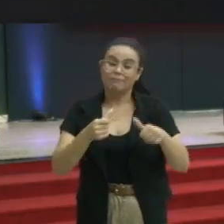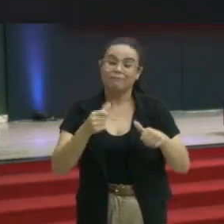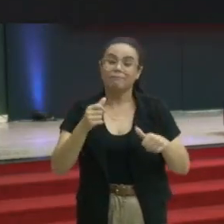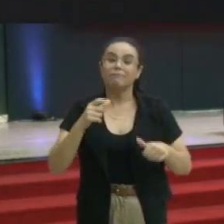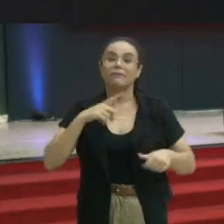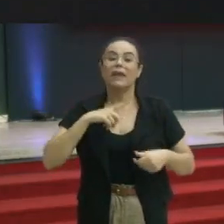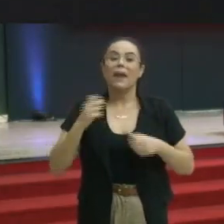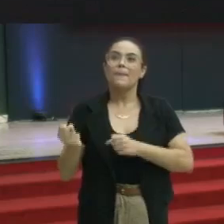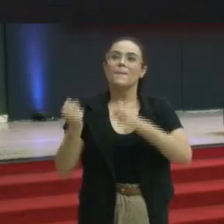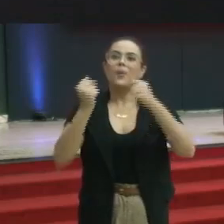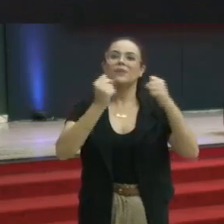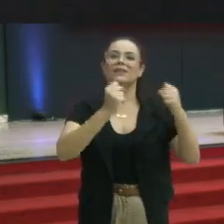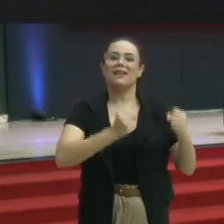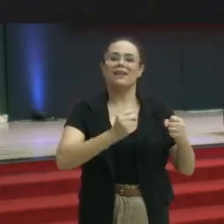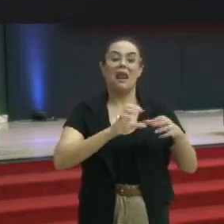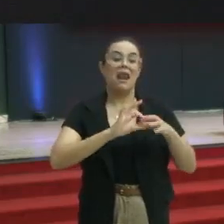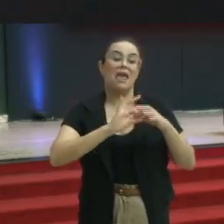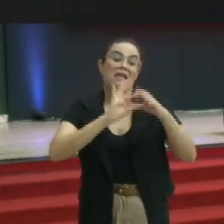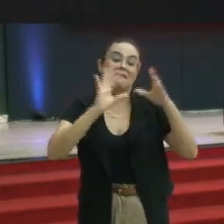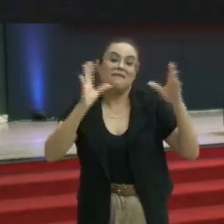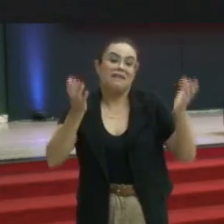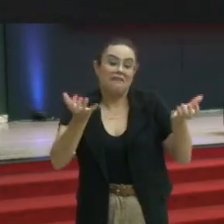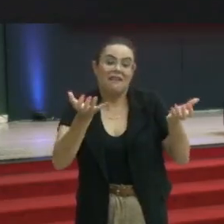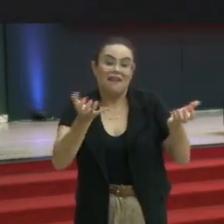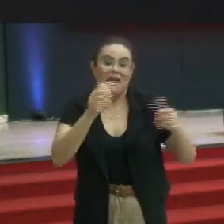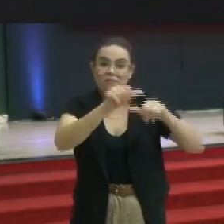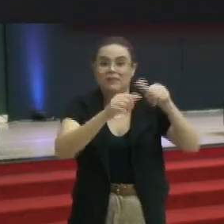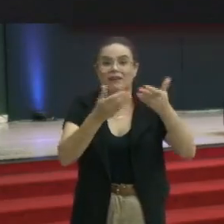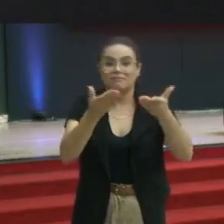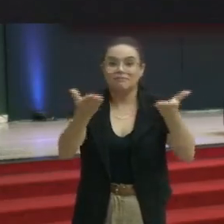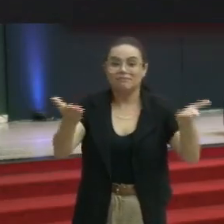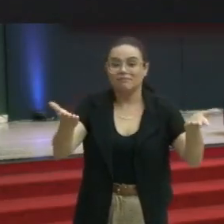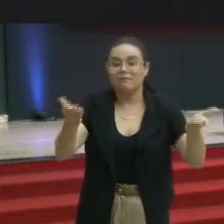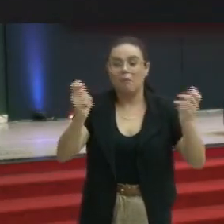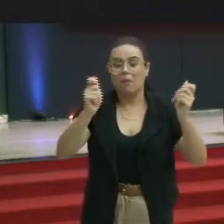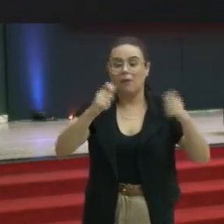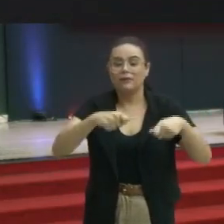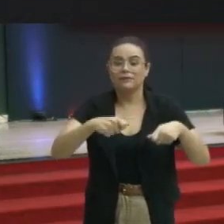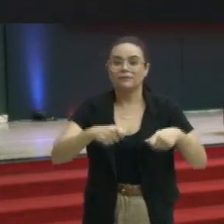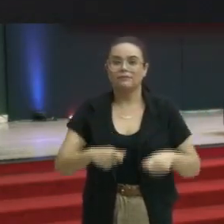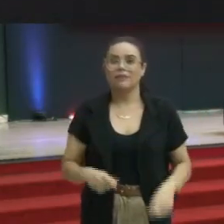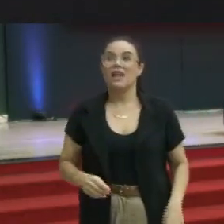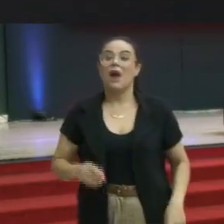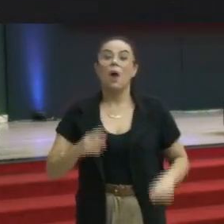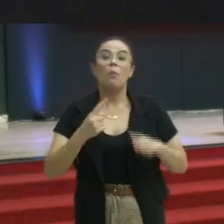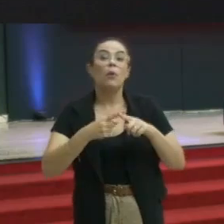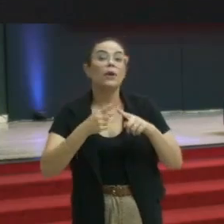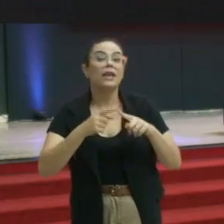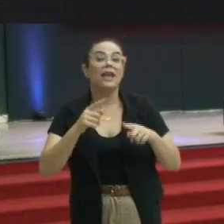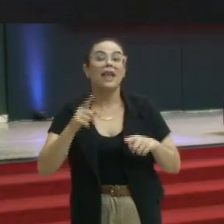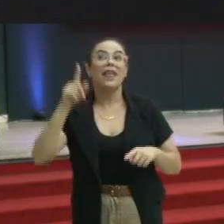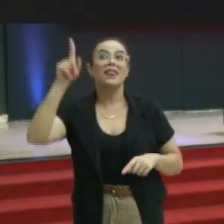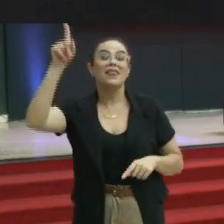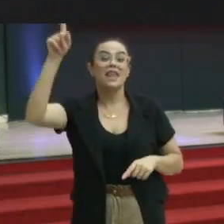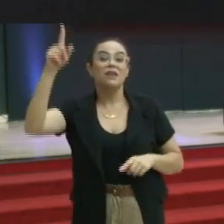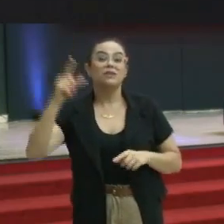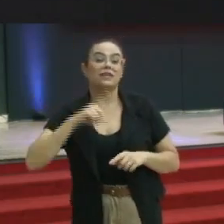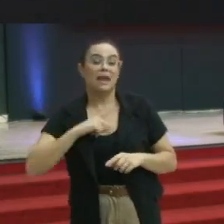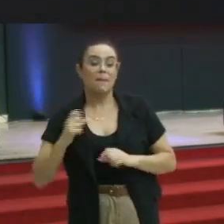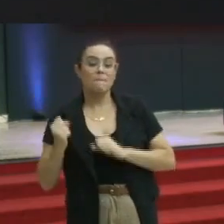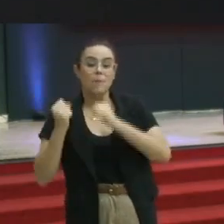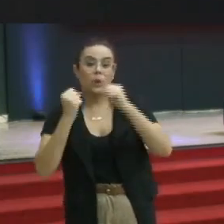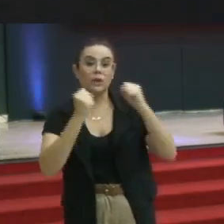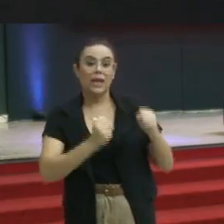poder à sua disposição. O poder de Deus cancela o seu passado. O poder de